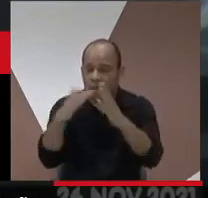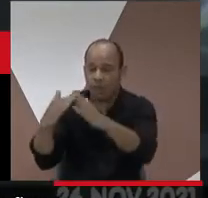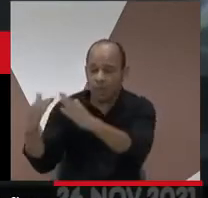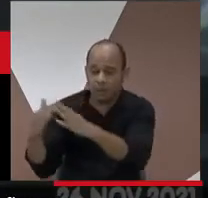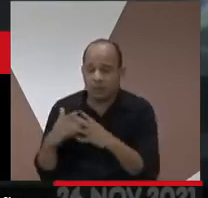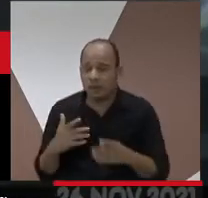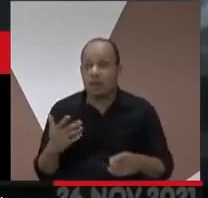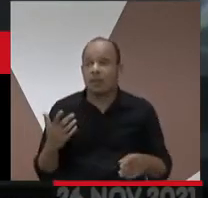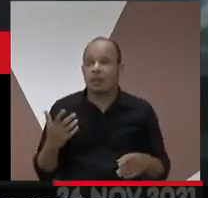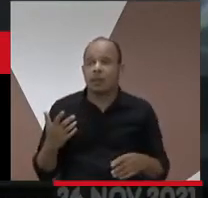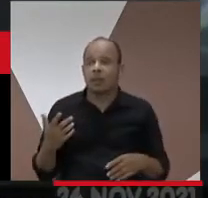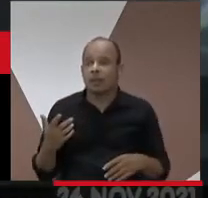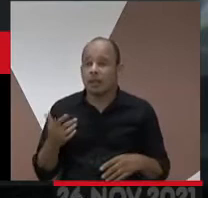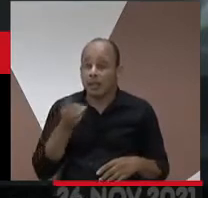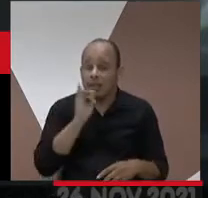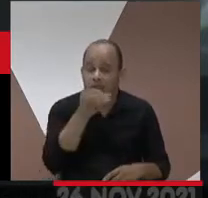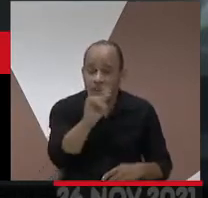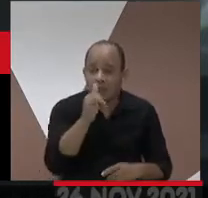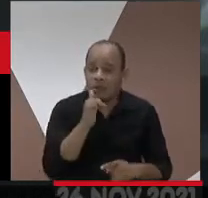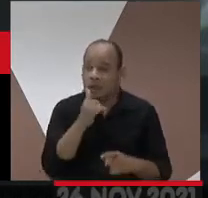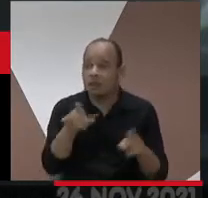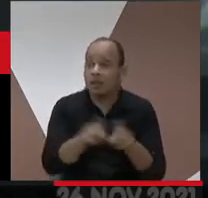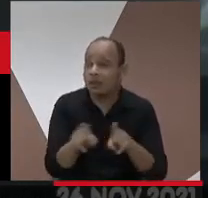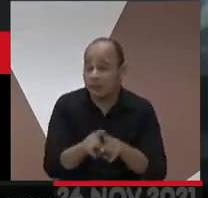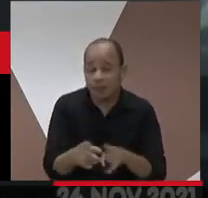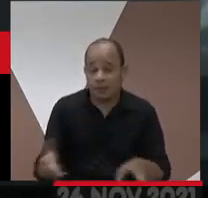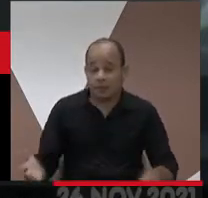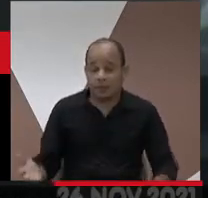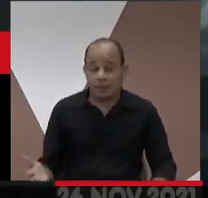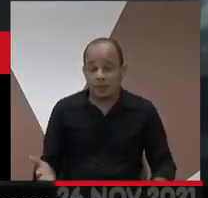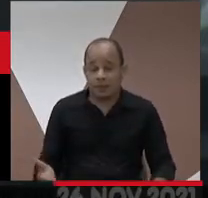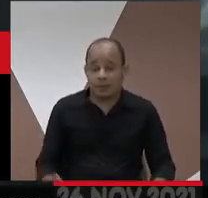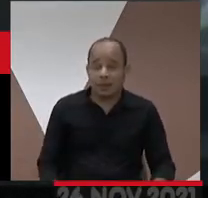disse numa conversa que tivemos antes de entrar,